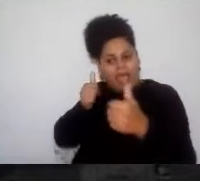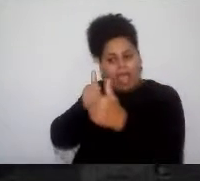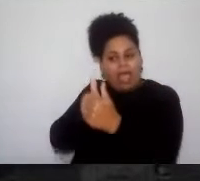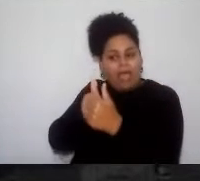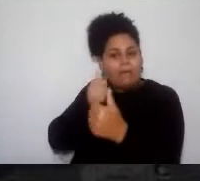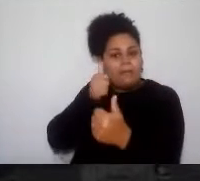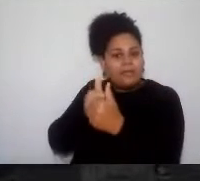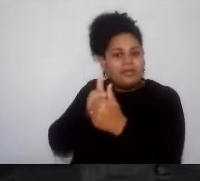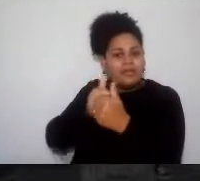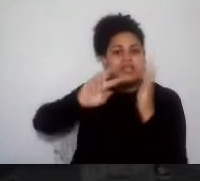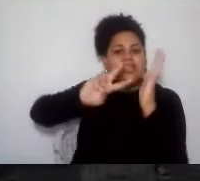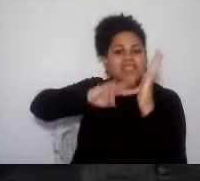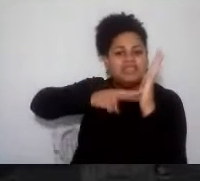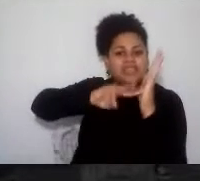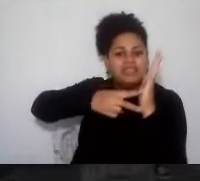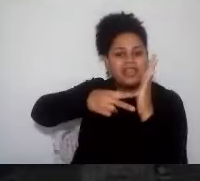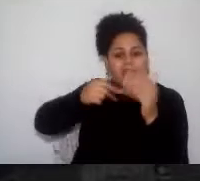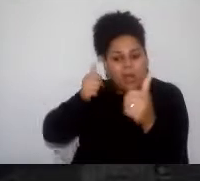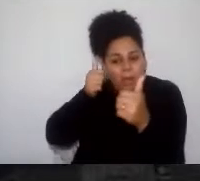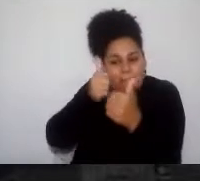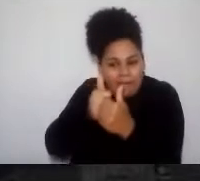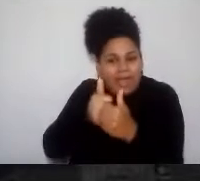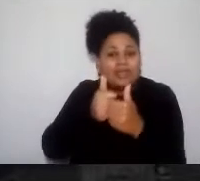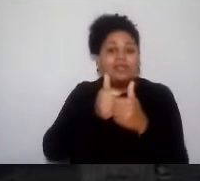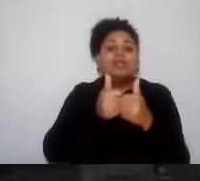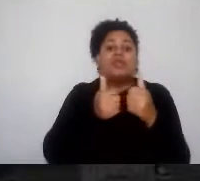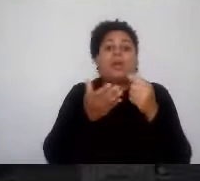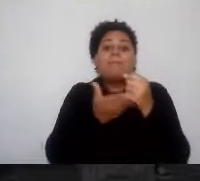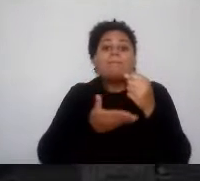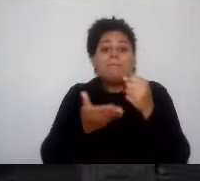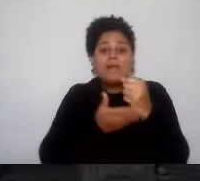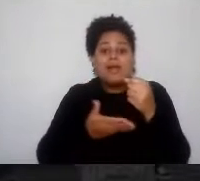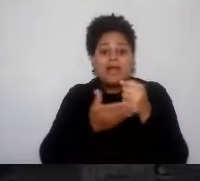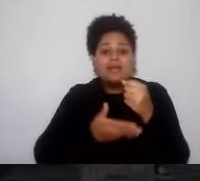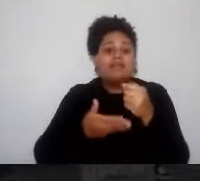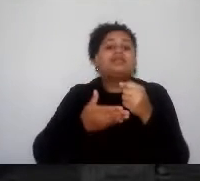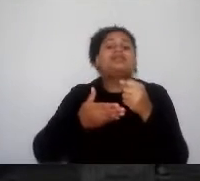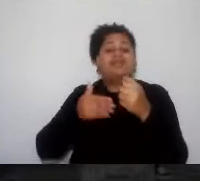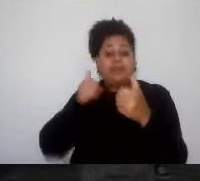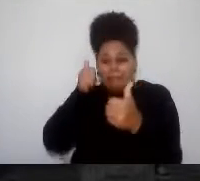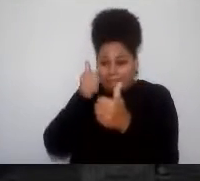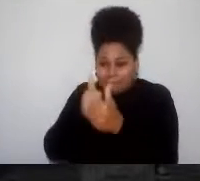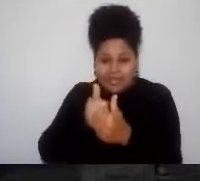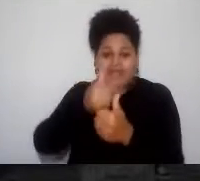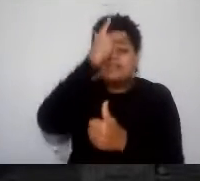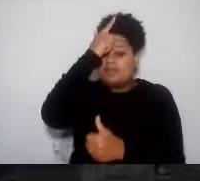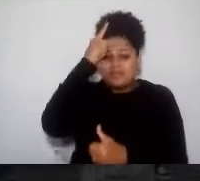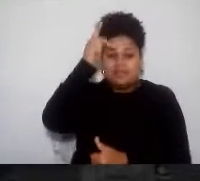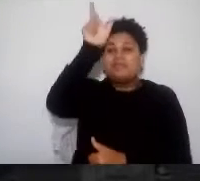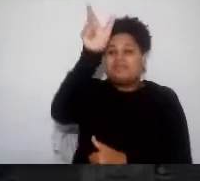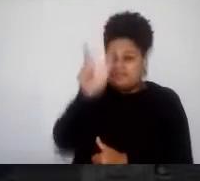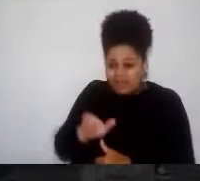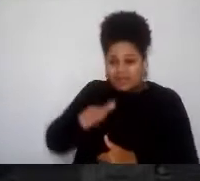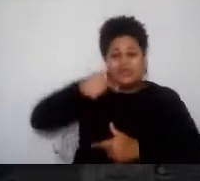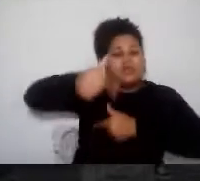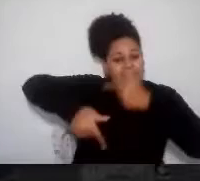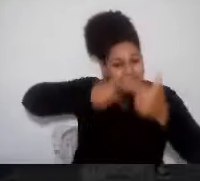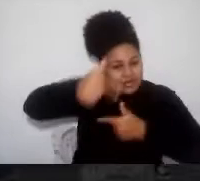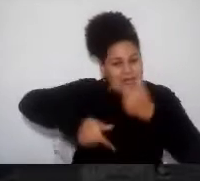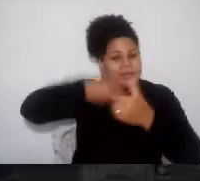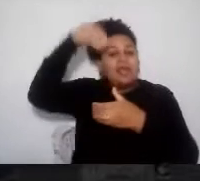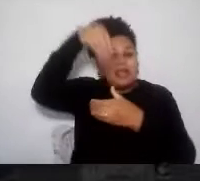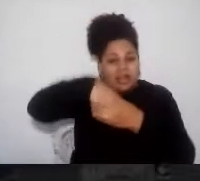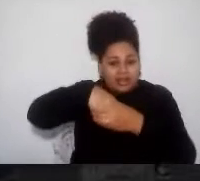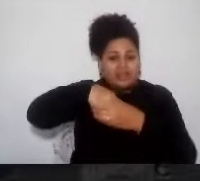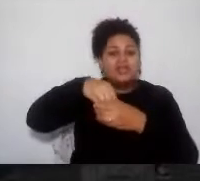eles representam. A aproximação com metalúrgicos e metalúrgicas do Paraná, numa